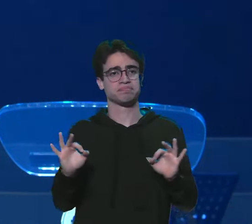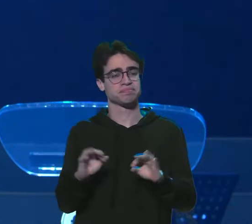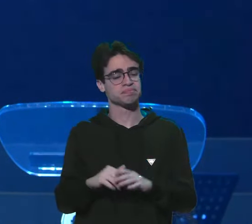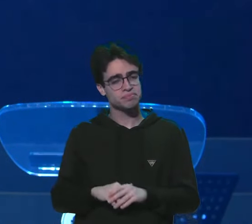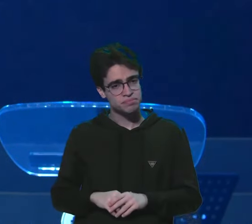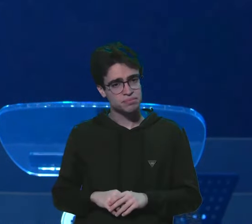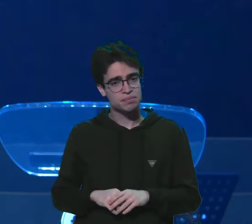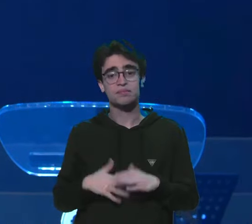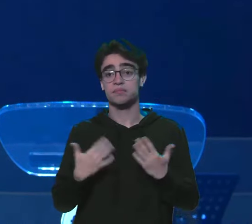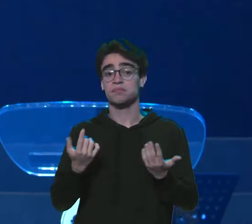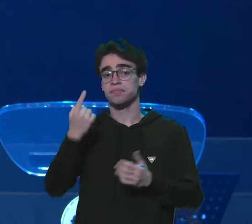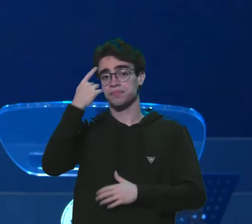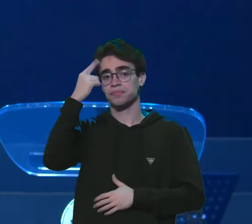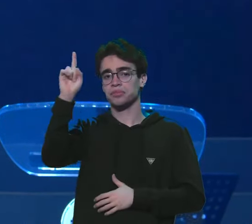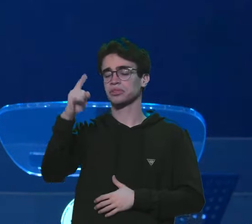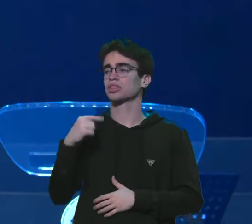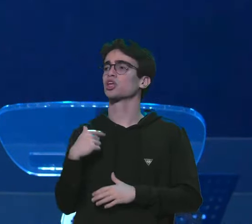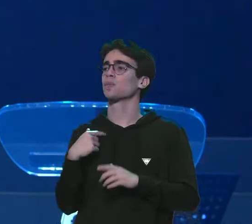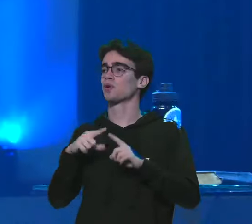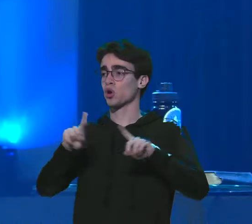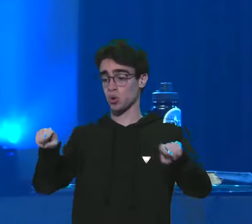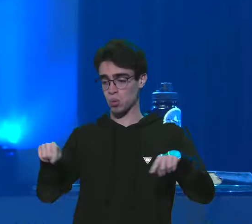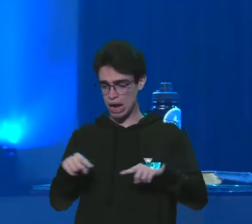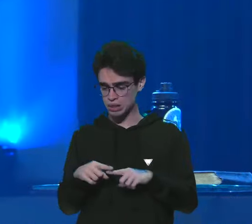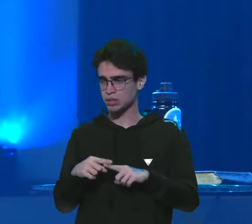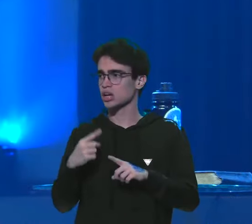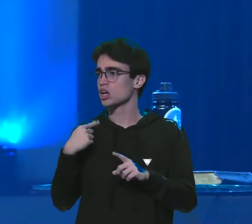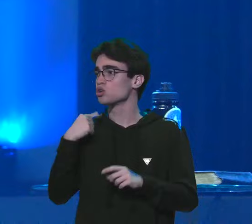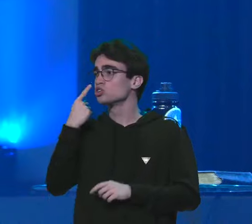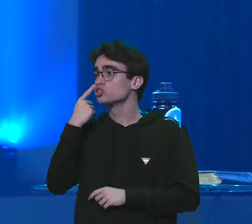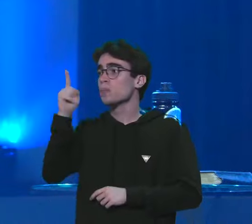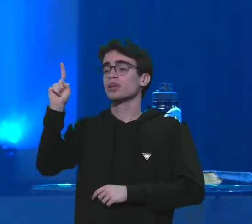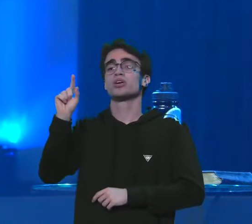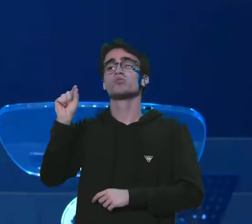E aí um dia no meu quarto eu descobri que apenas Jesus